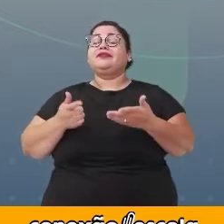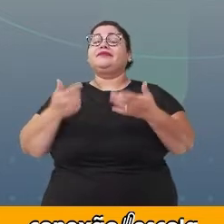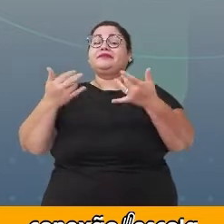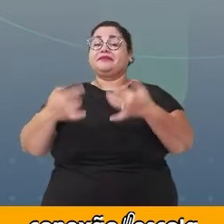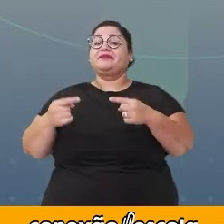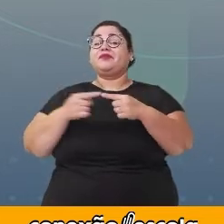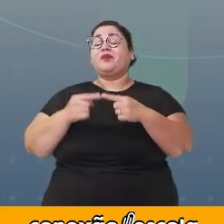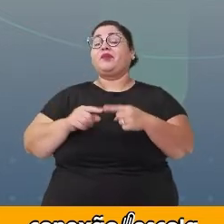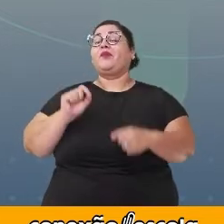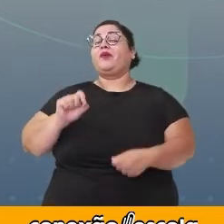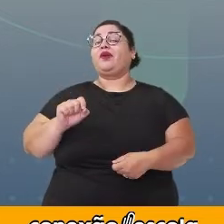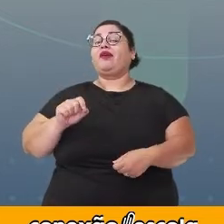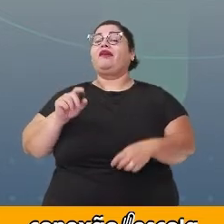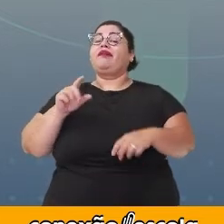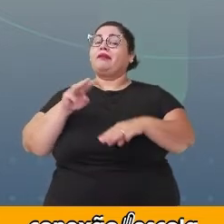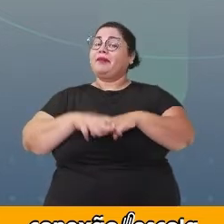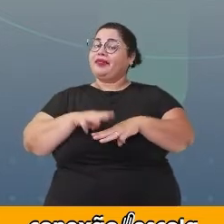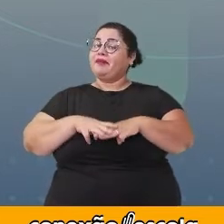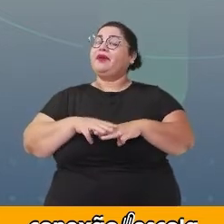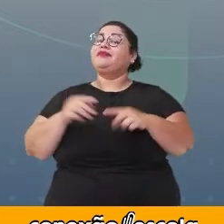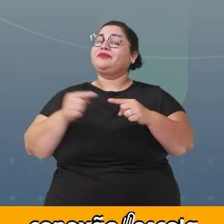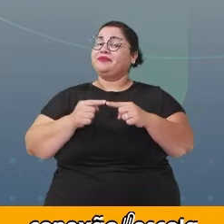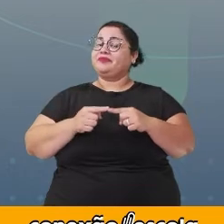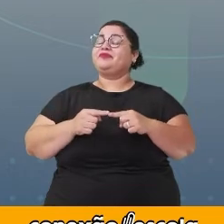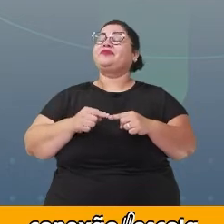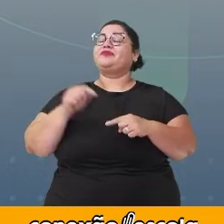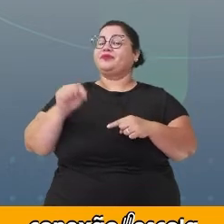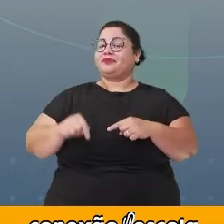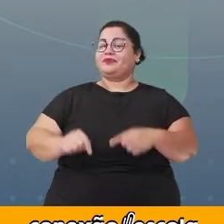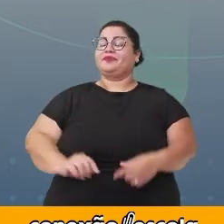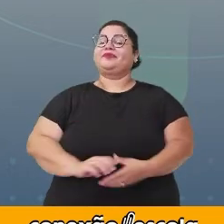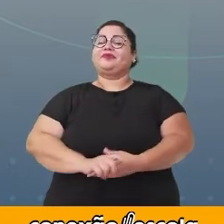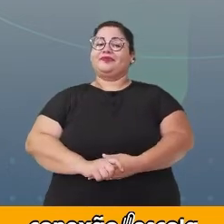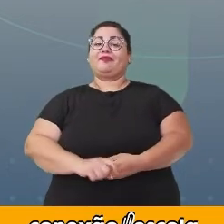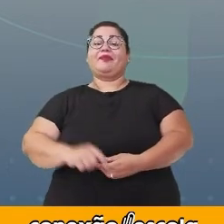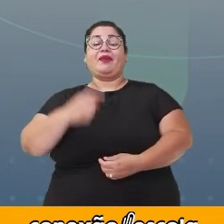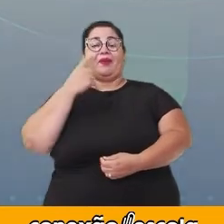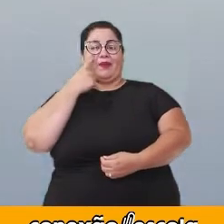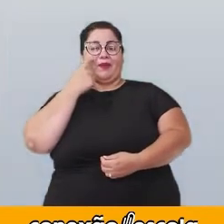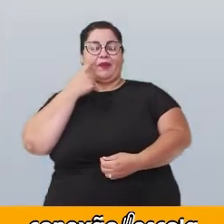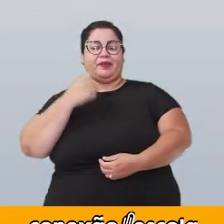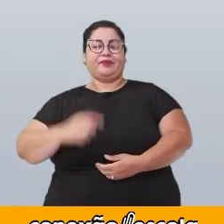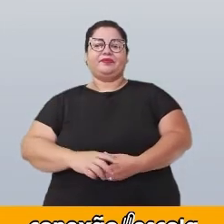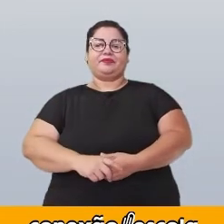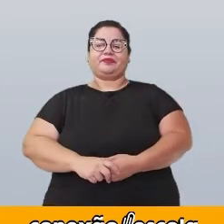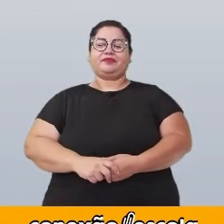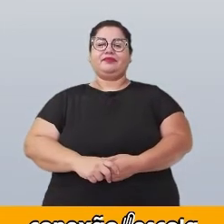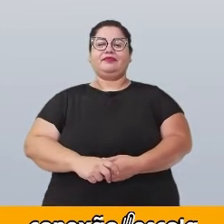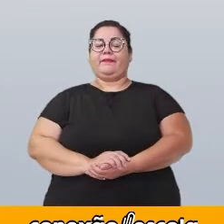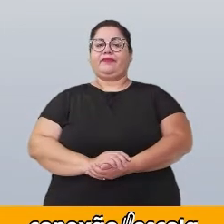situação tem a ver com a matemática na nossa aula de hoje. Olha só!